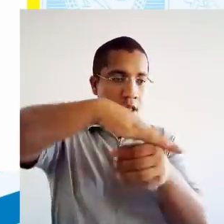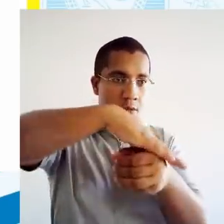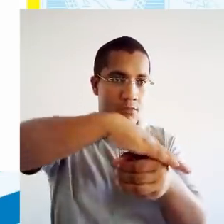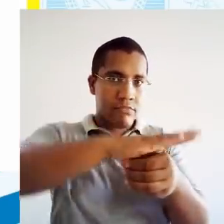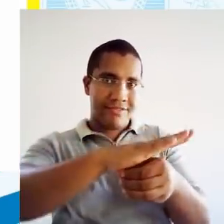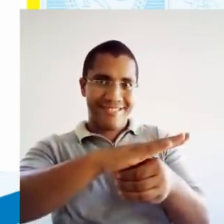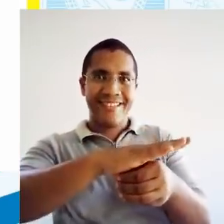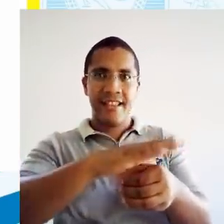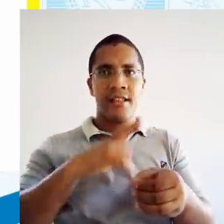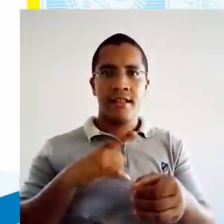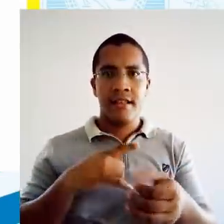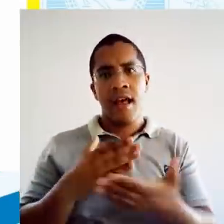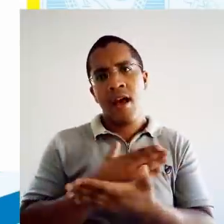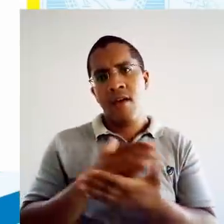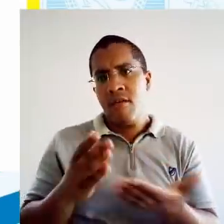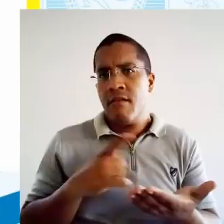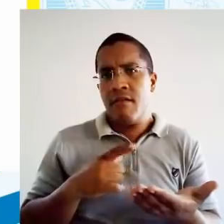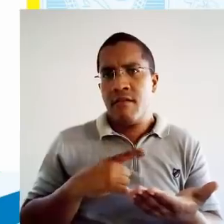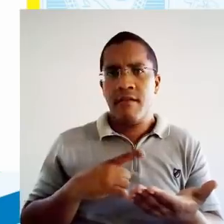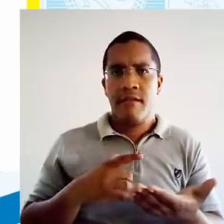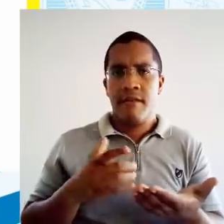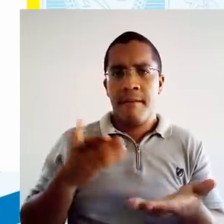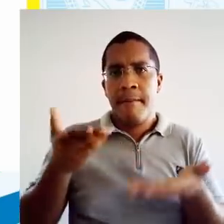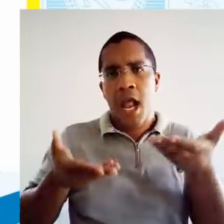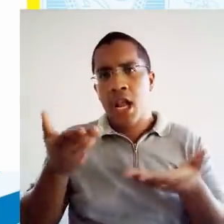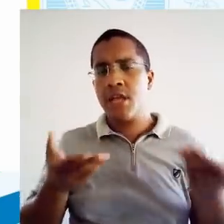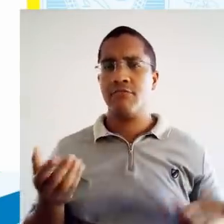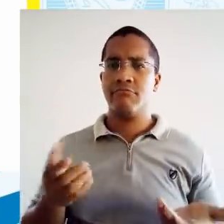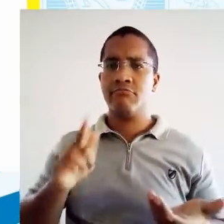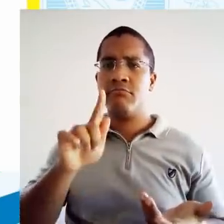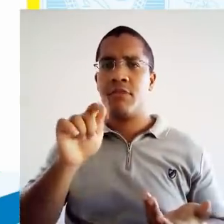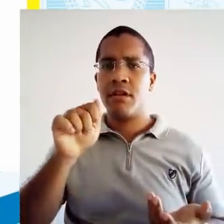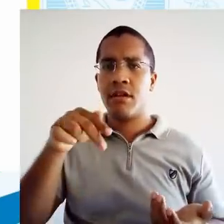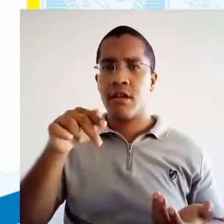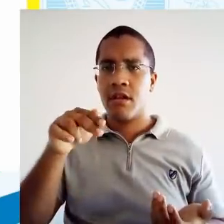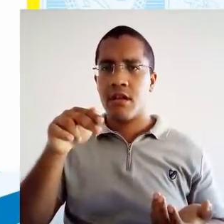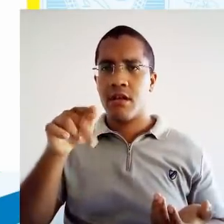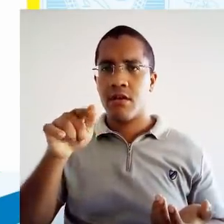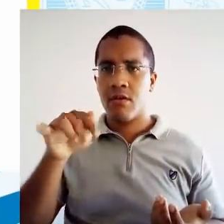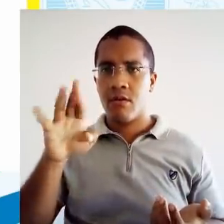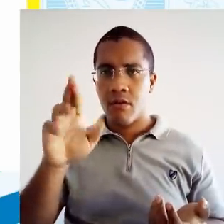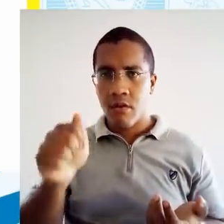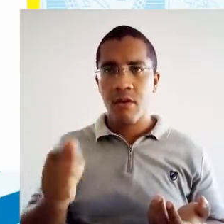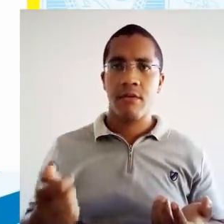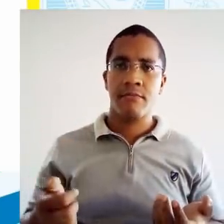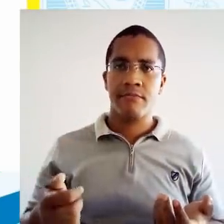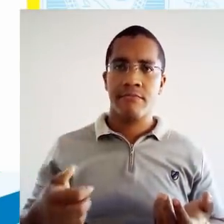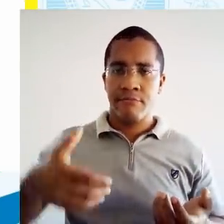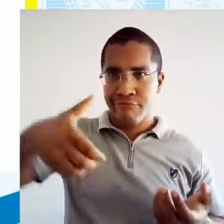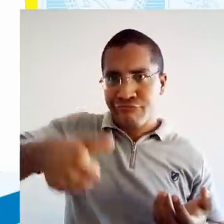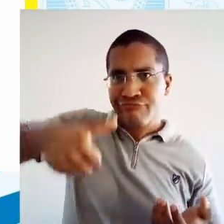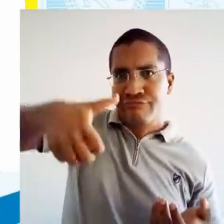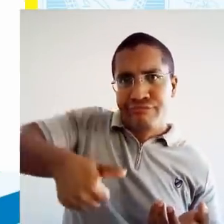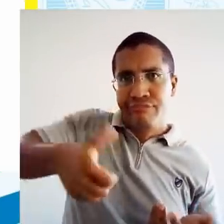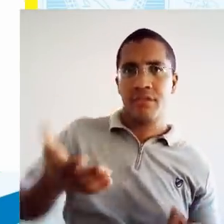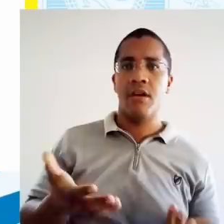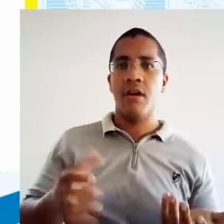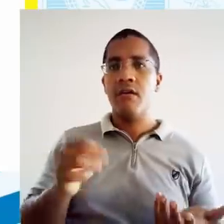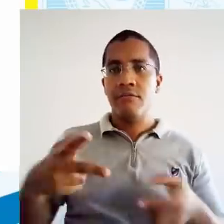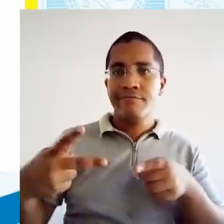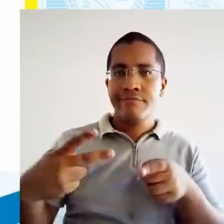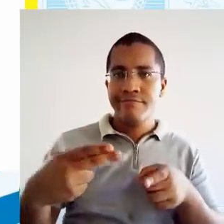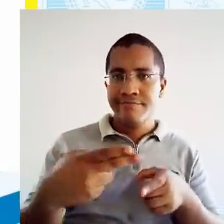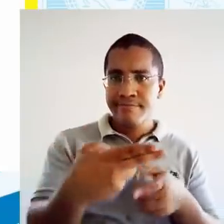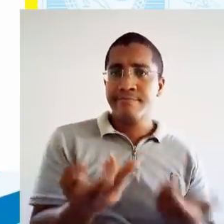tenho balança, gangorra, alicate, pé de cabra e tesouras. Segundo a